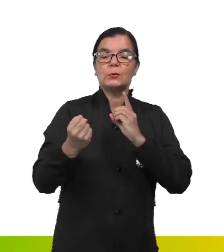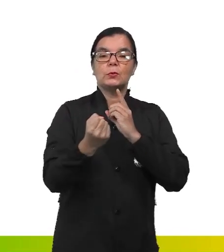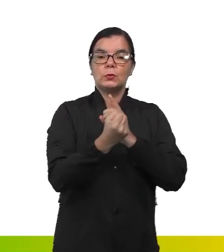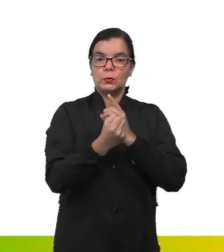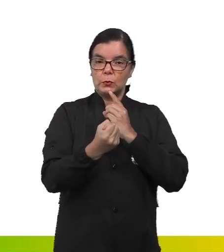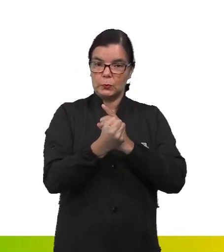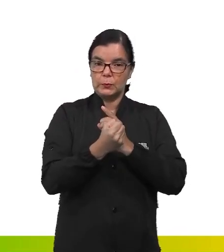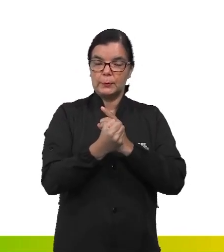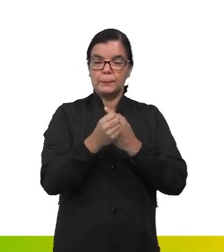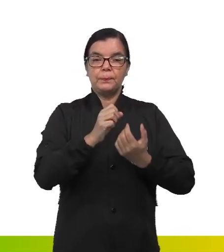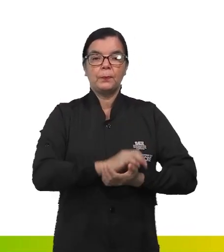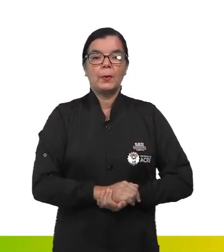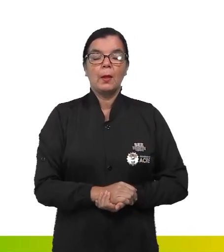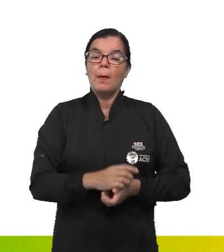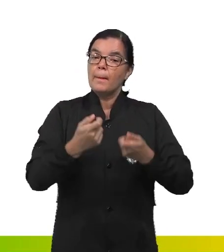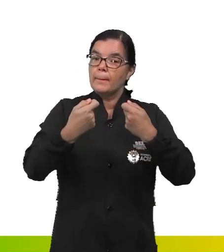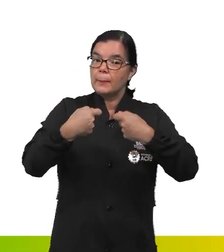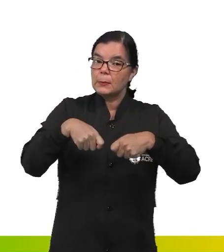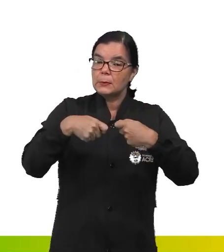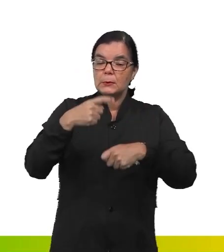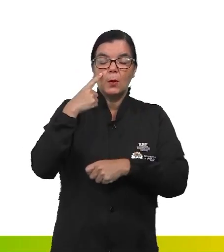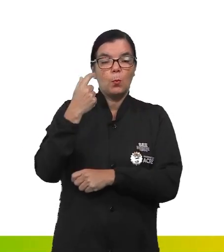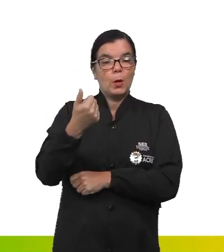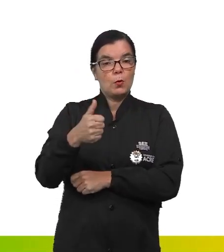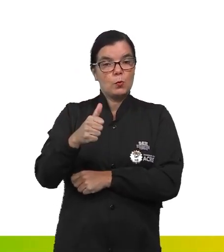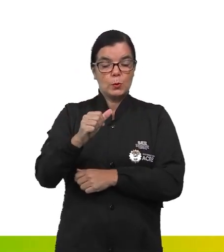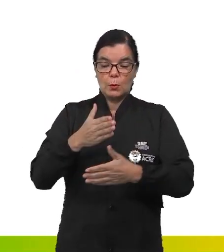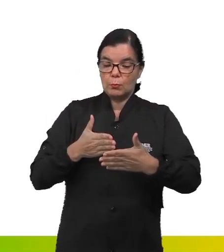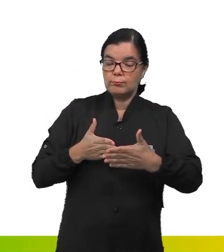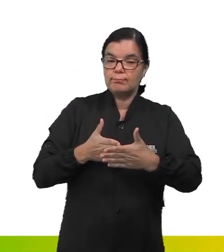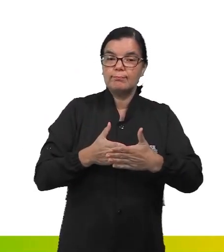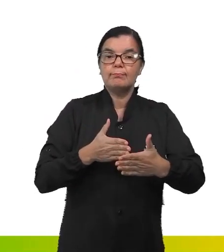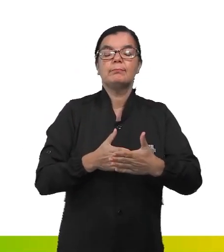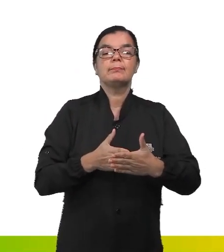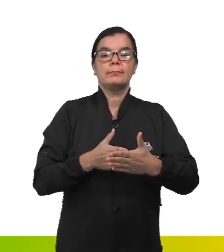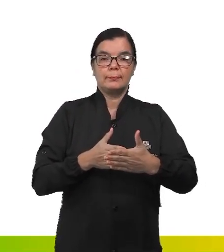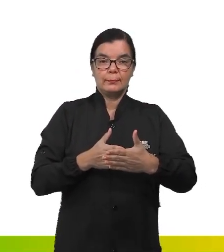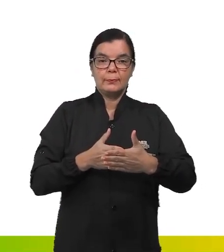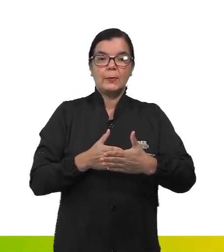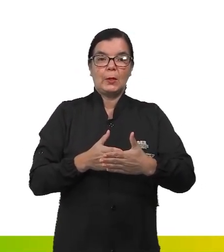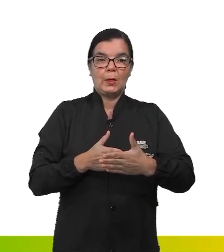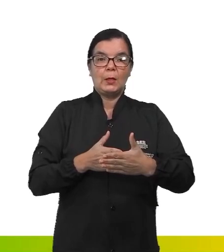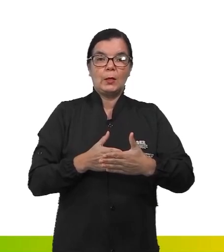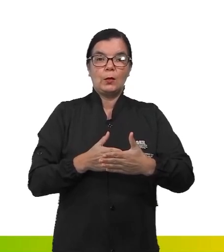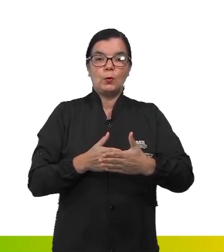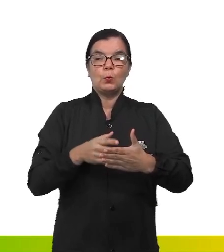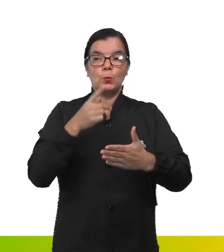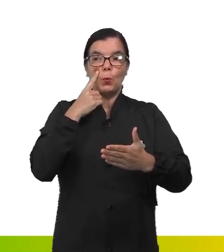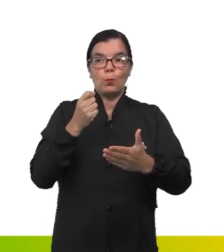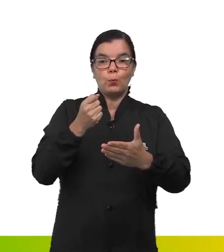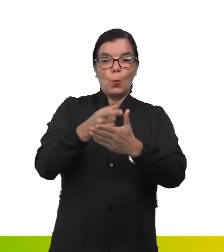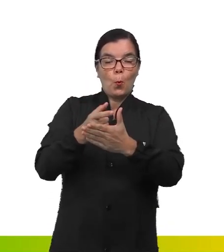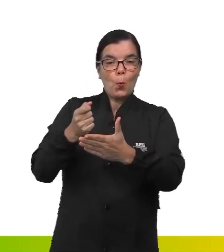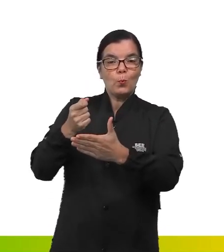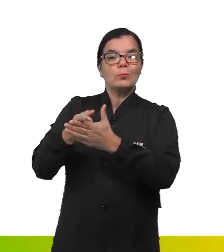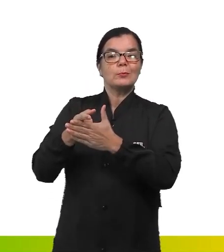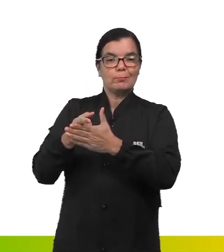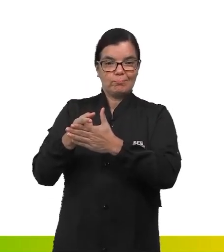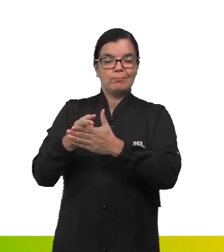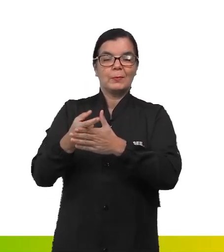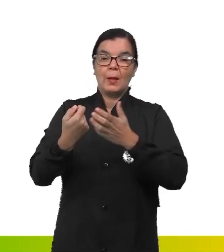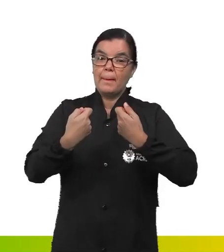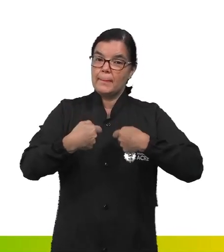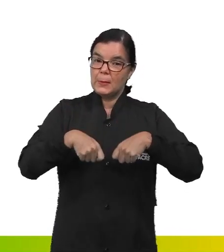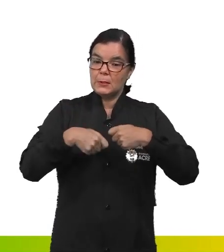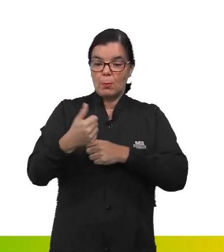tão consumista? Precisamos avaliar os impactos, tá? Do nosso consumo, como consumidores,